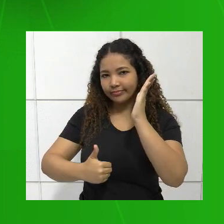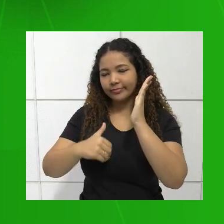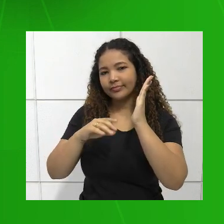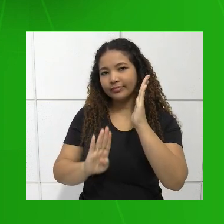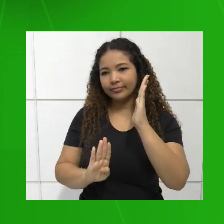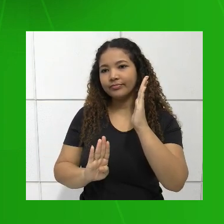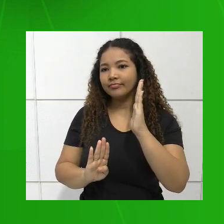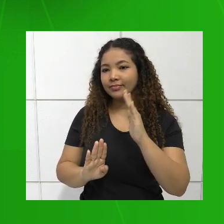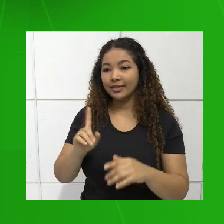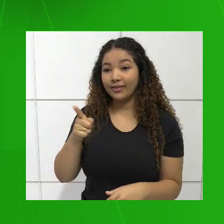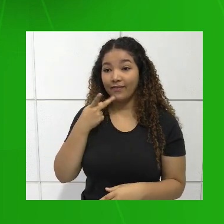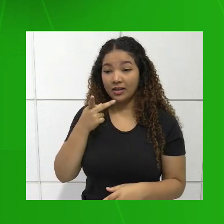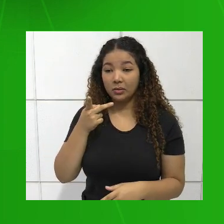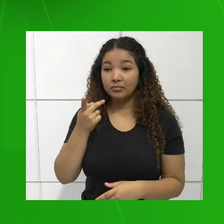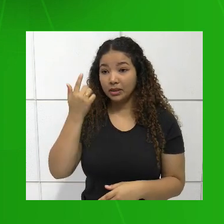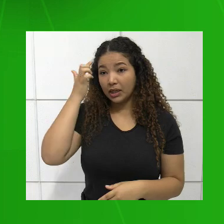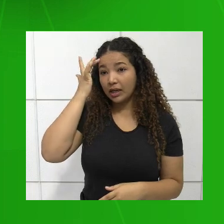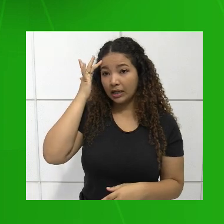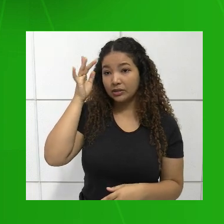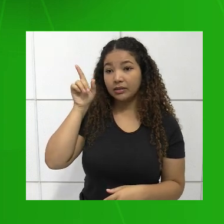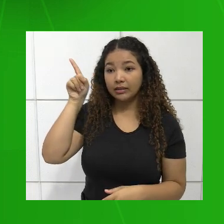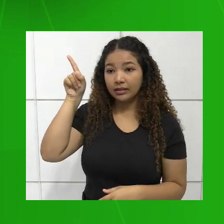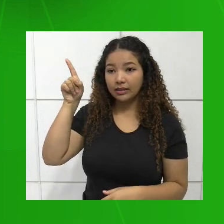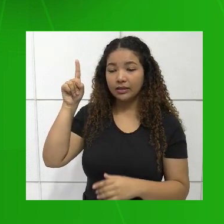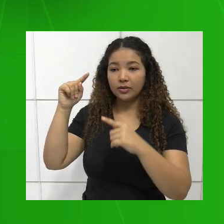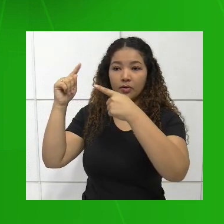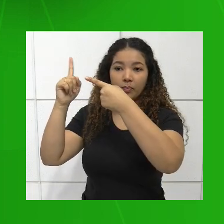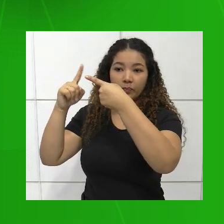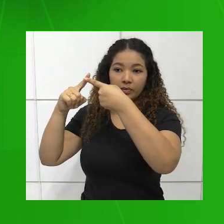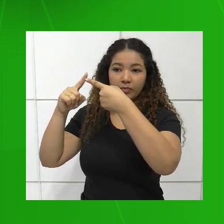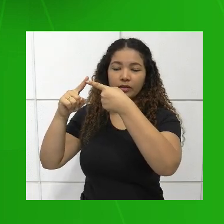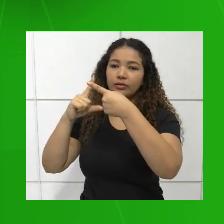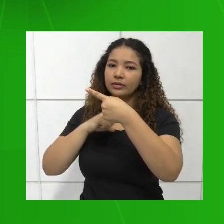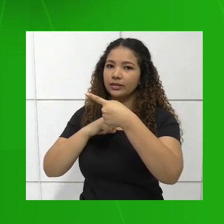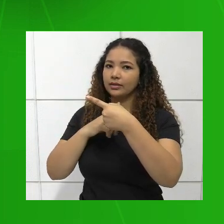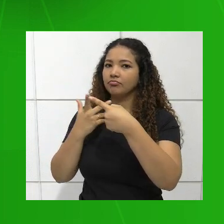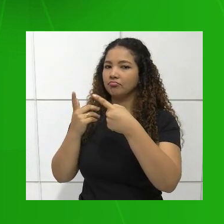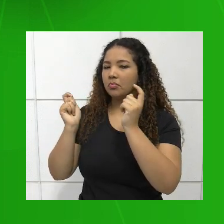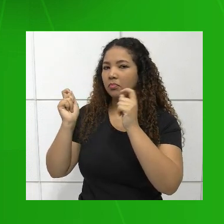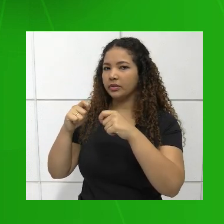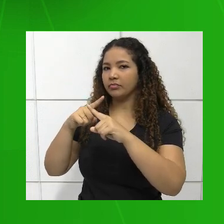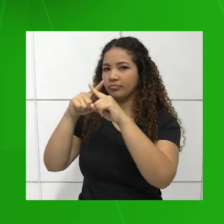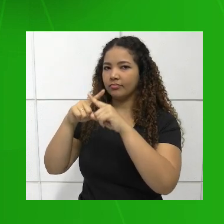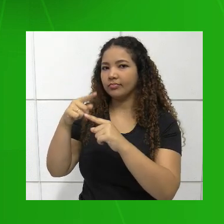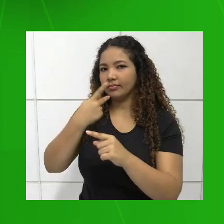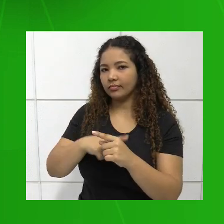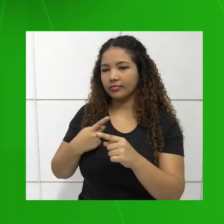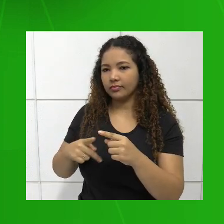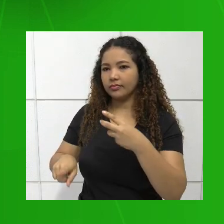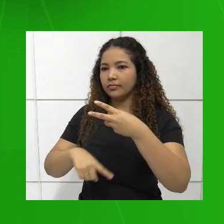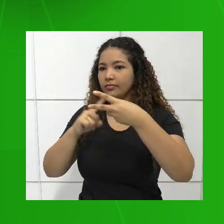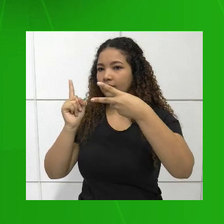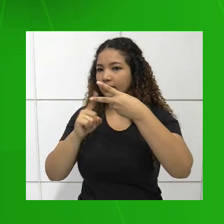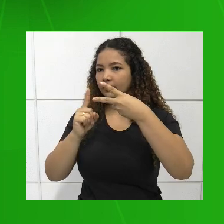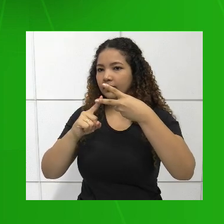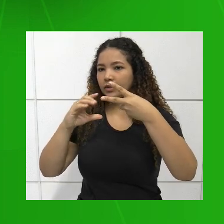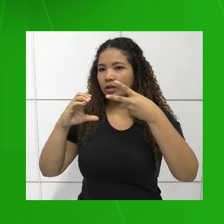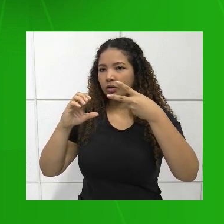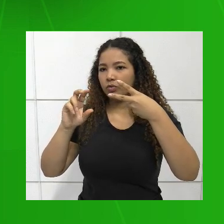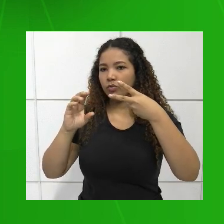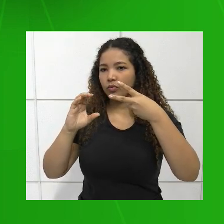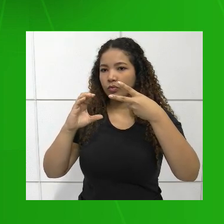dizer que vai jogar com o Paysandu certamente na Série B. O Coritiba é outro time que tem mais de 90%